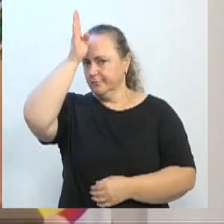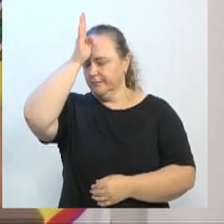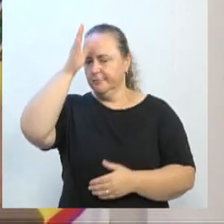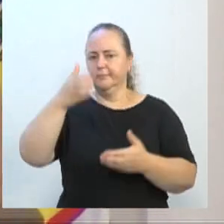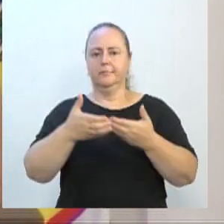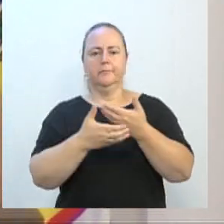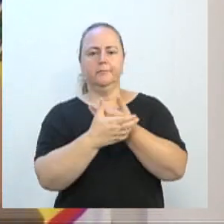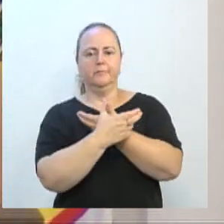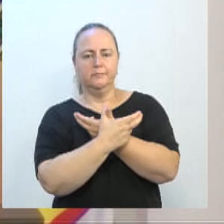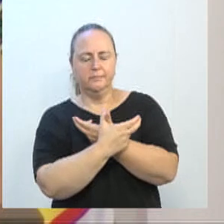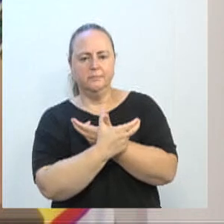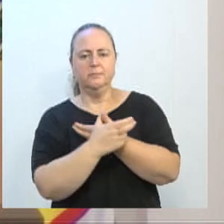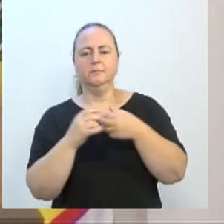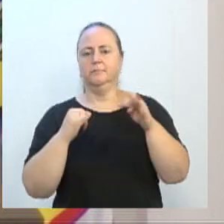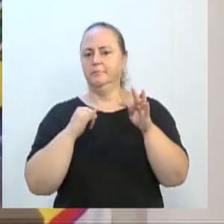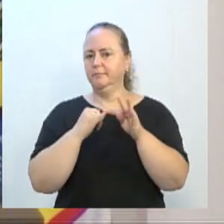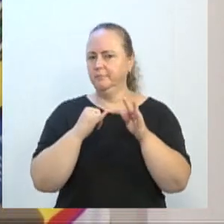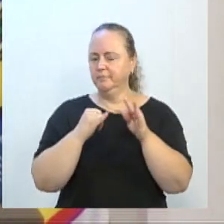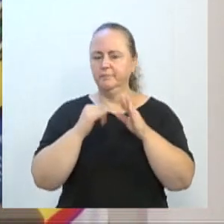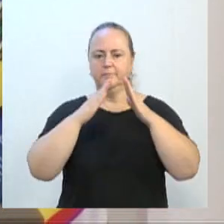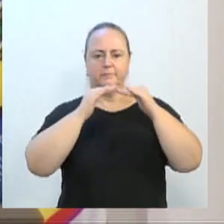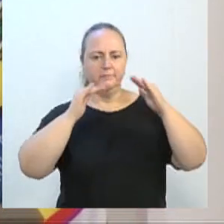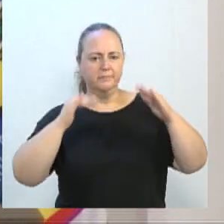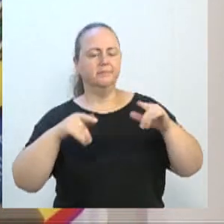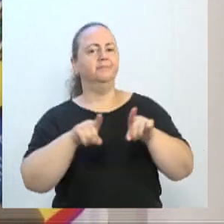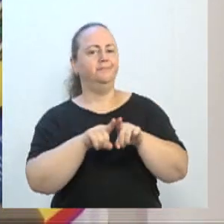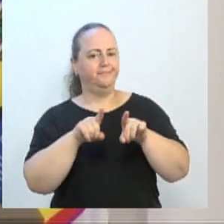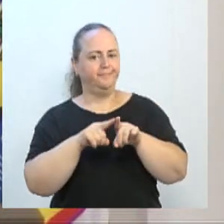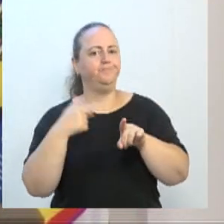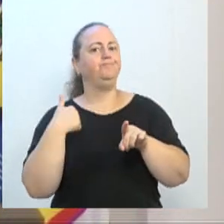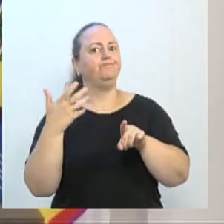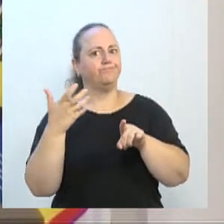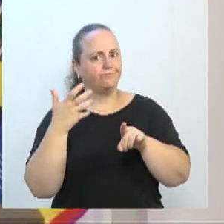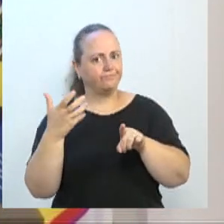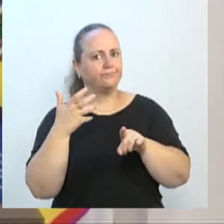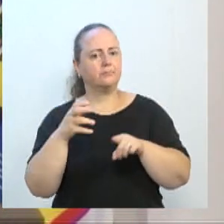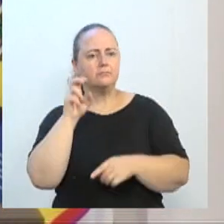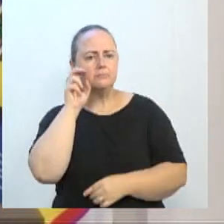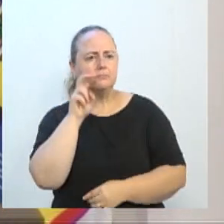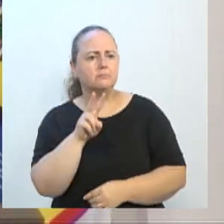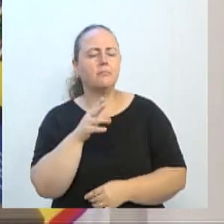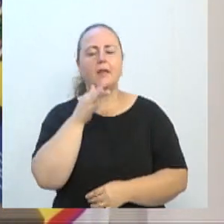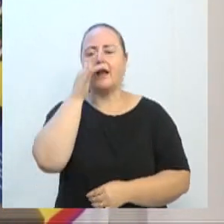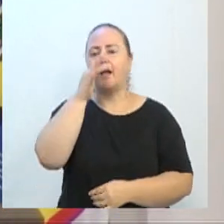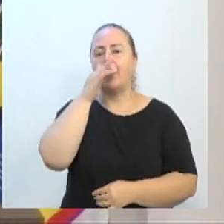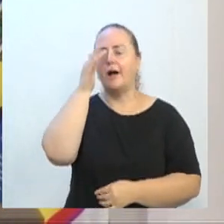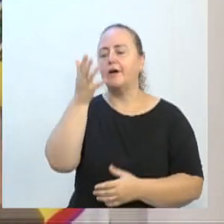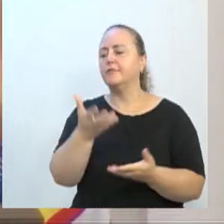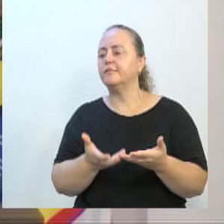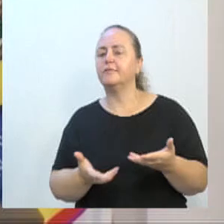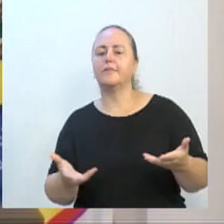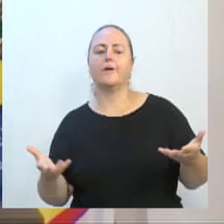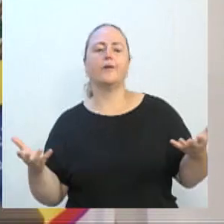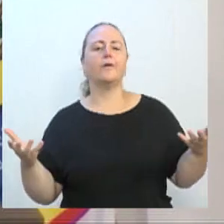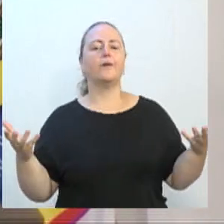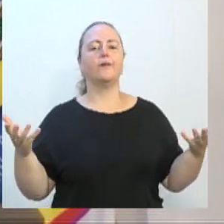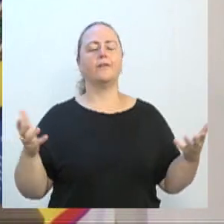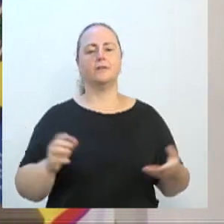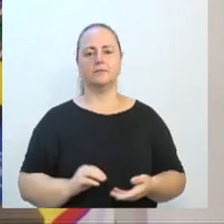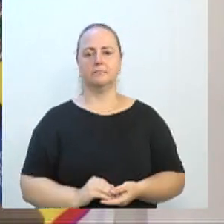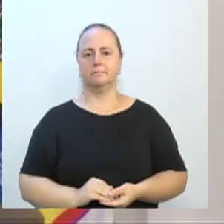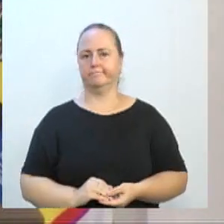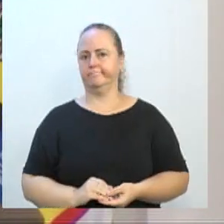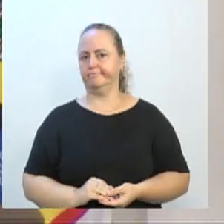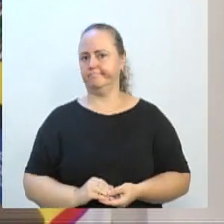Salto, da Itopavazinha, que gostaria também, vereador Gilson, de poder contar com flores pelas calçadas do seu bairro. Ou, talvez nem